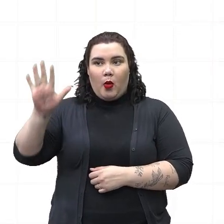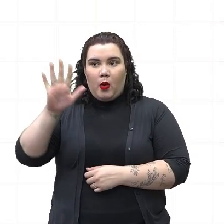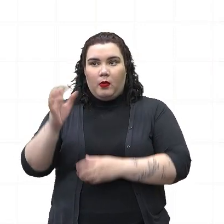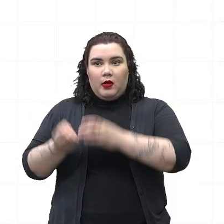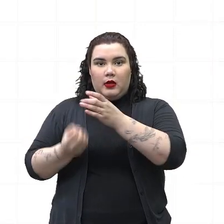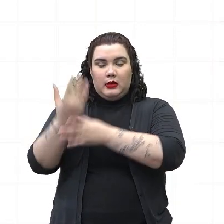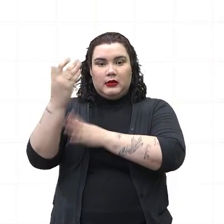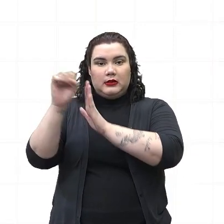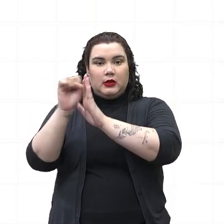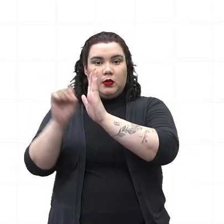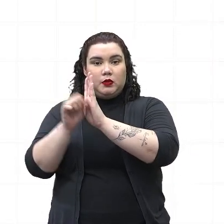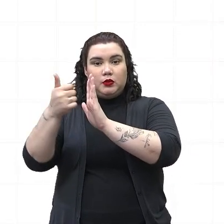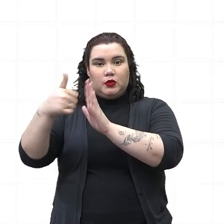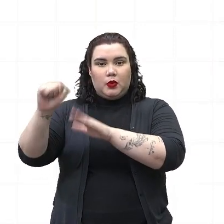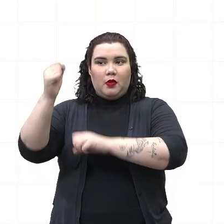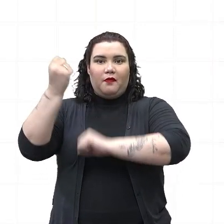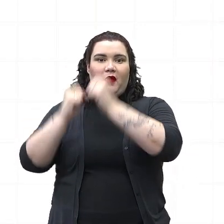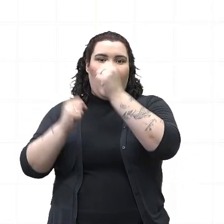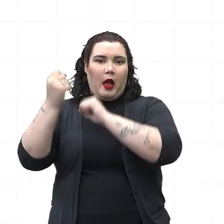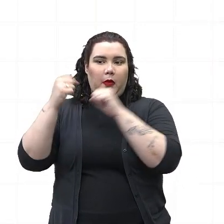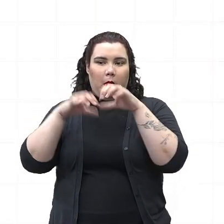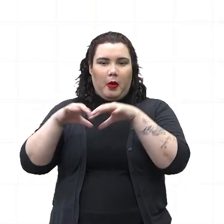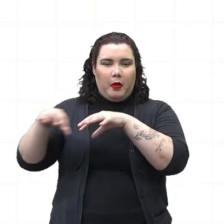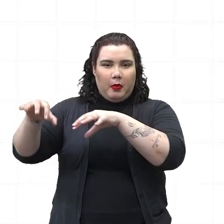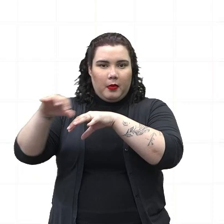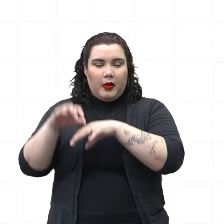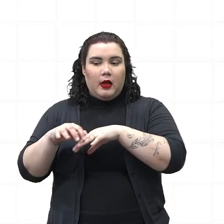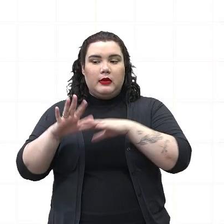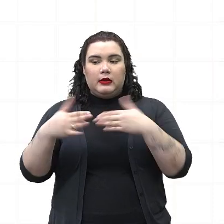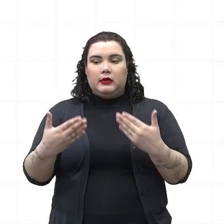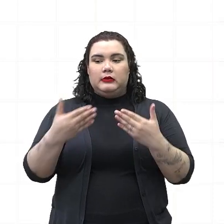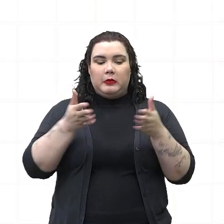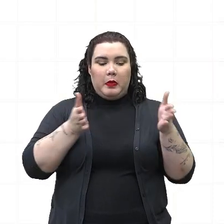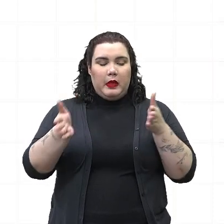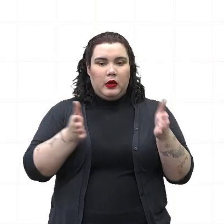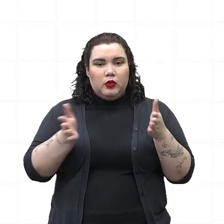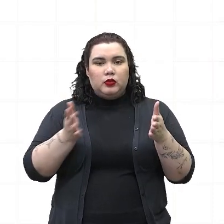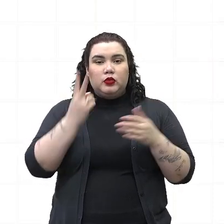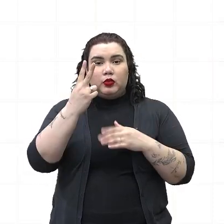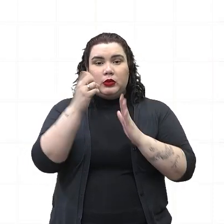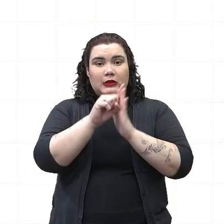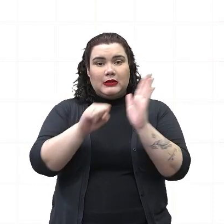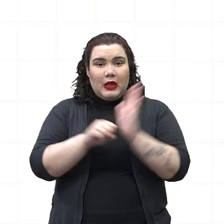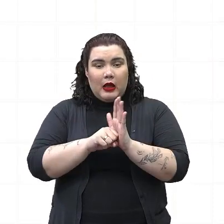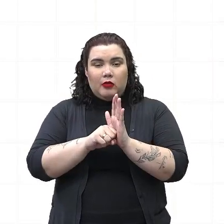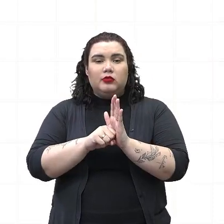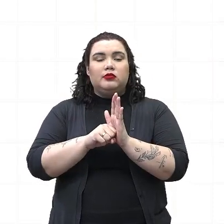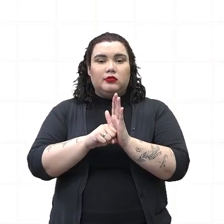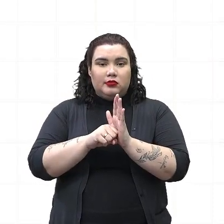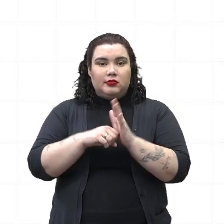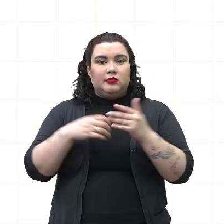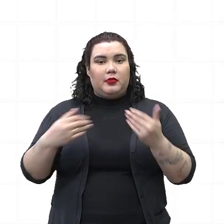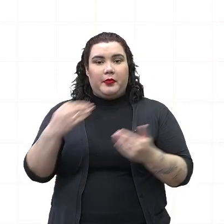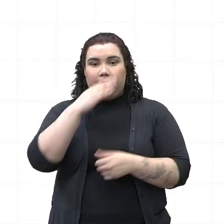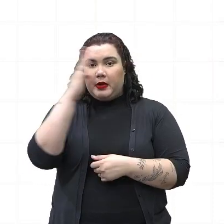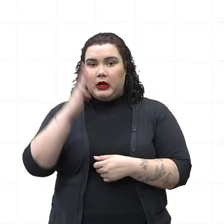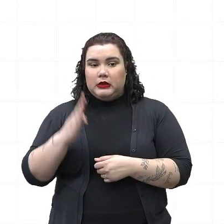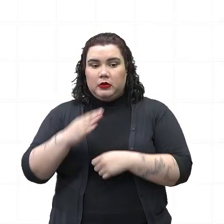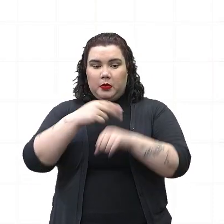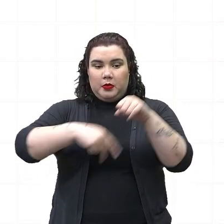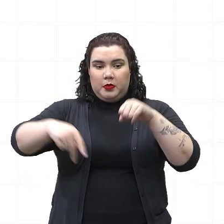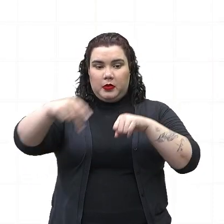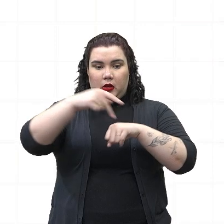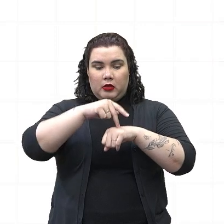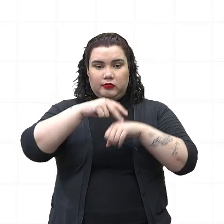XVIII, pô. Então a gente tem ali séculos de distância entre o Brasil deixar de ser um país